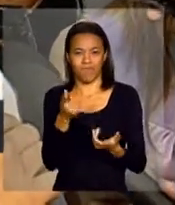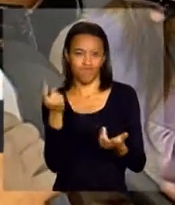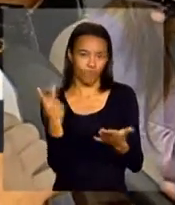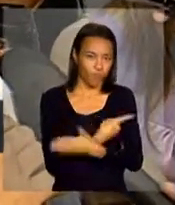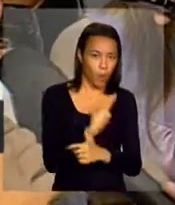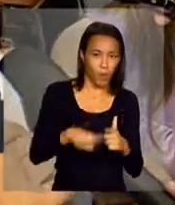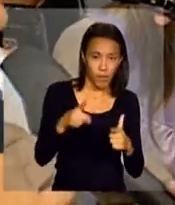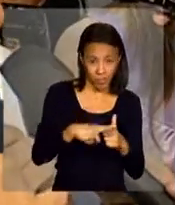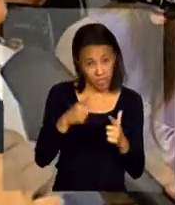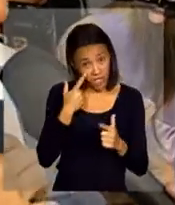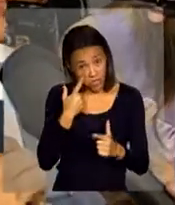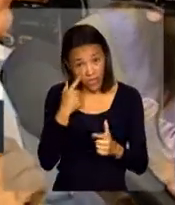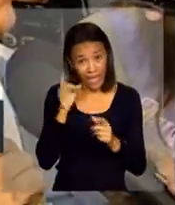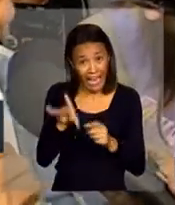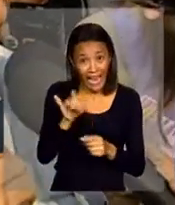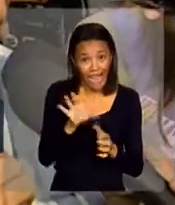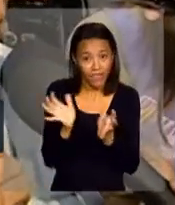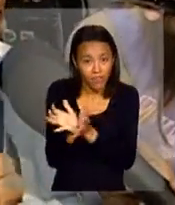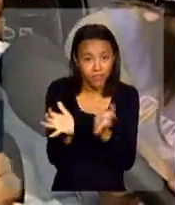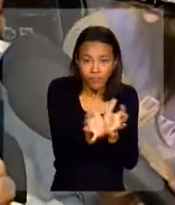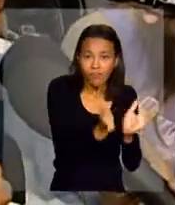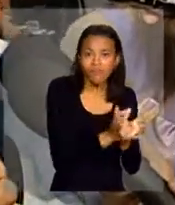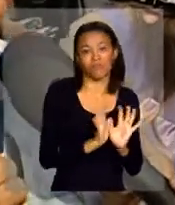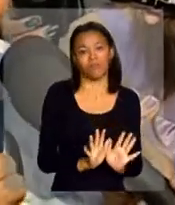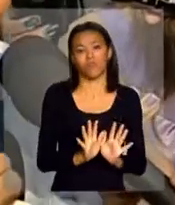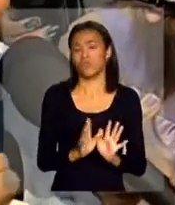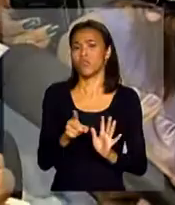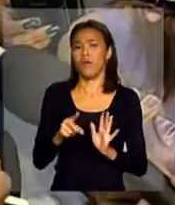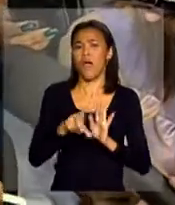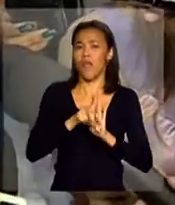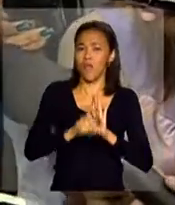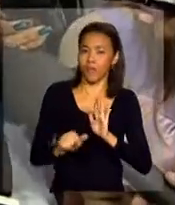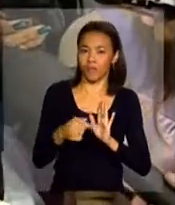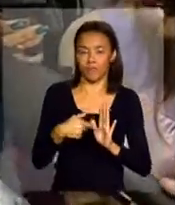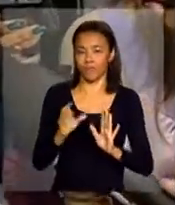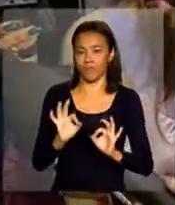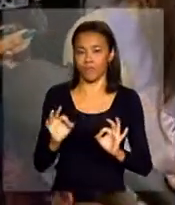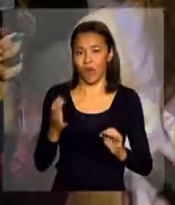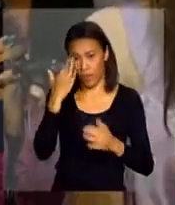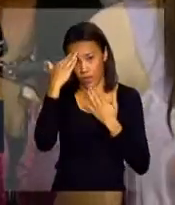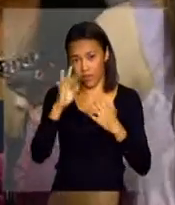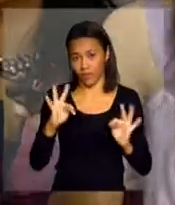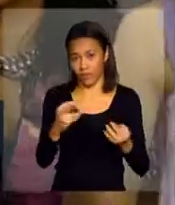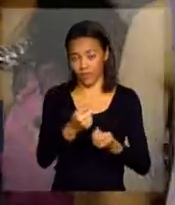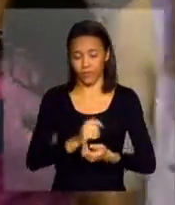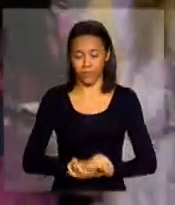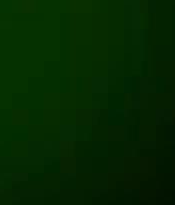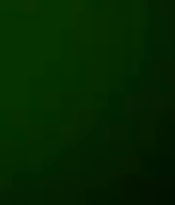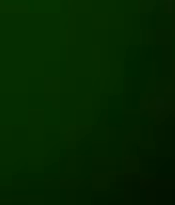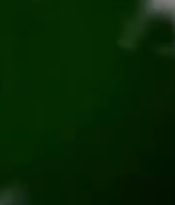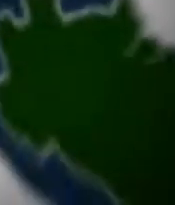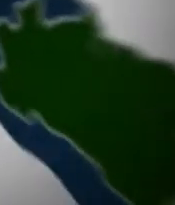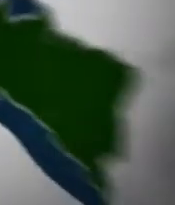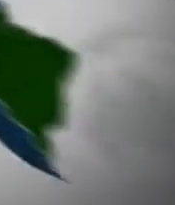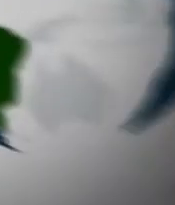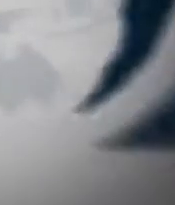caso a caso. Mas não é esse o espírito da lei, nem o espírito do debate do governo. Tá bom? Obrigada a todos. Obrigado.